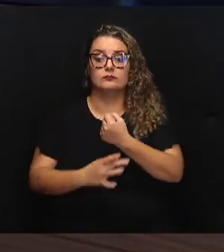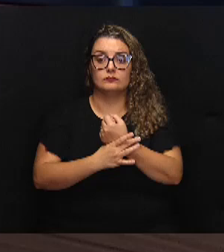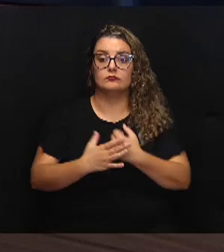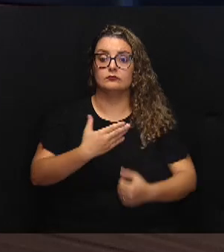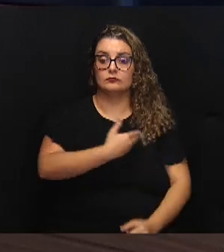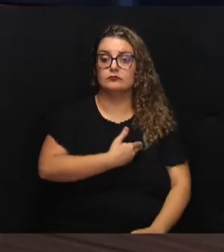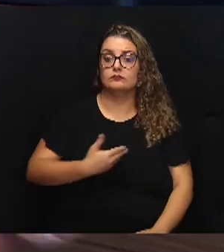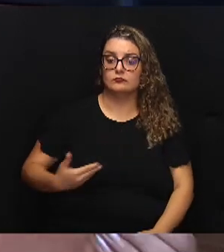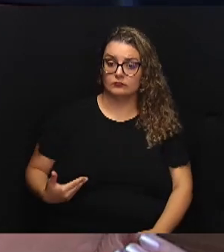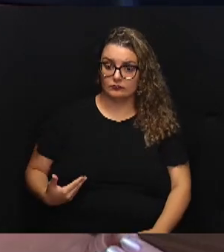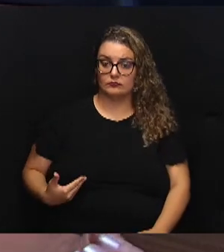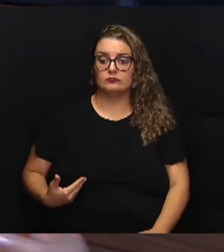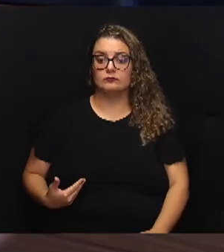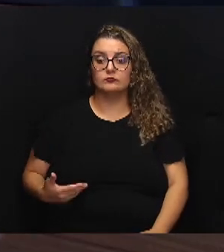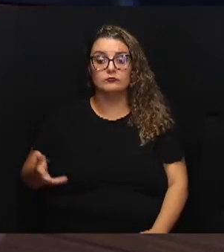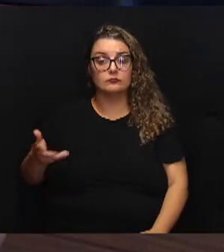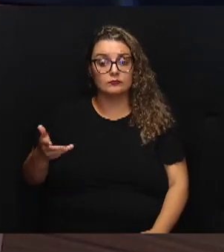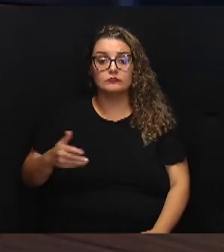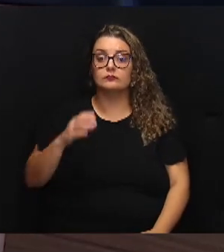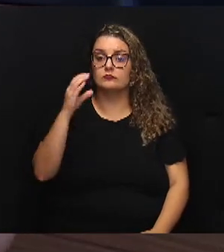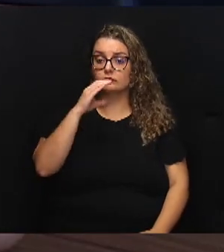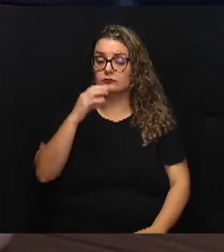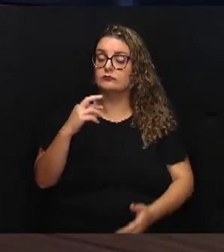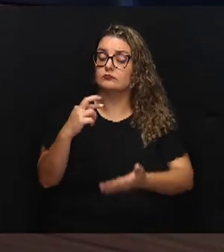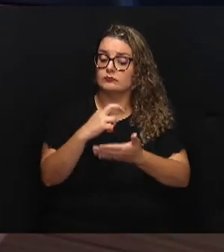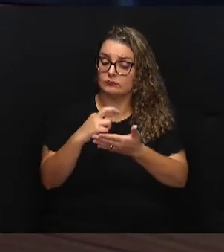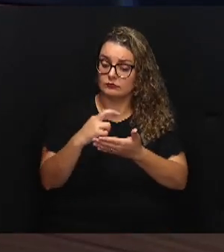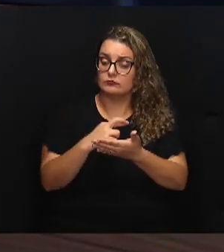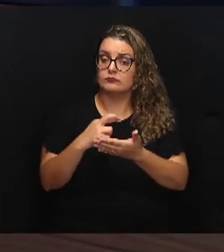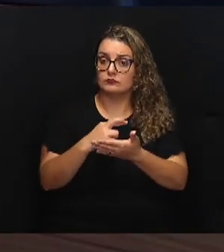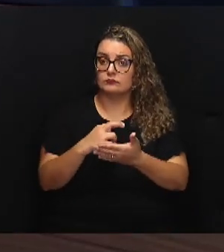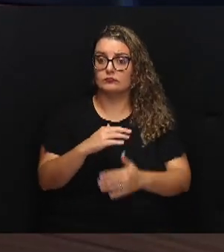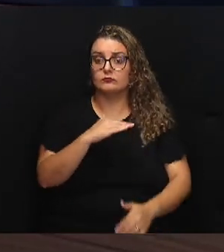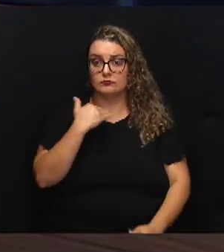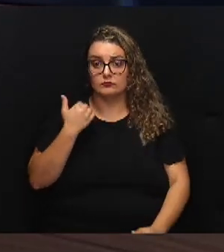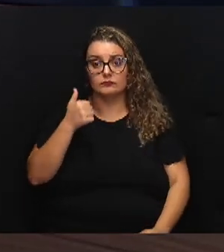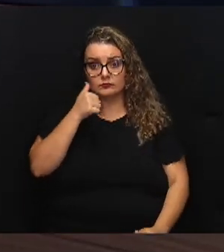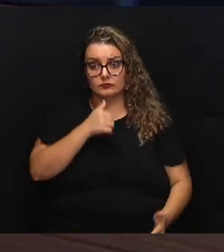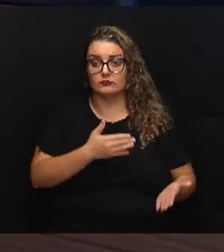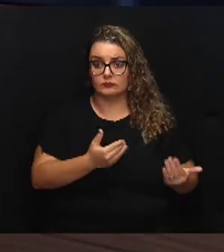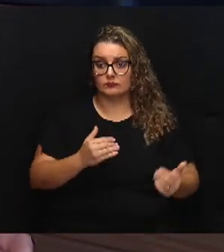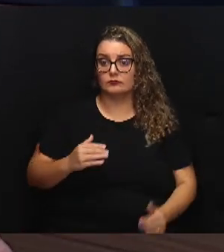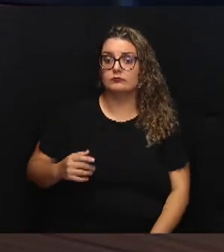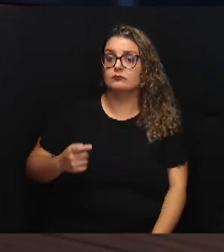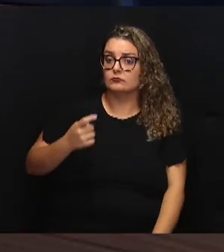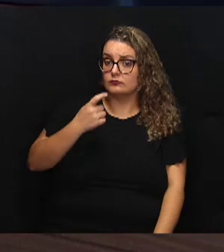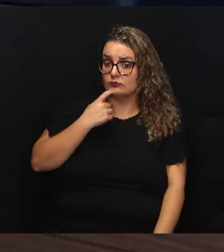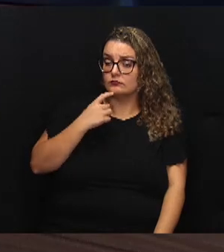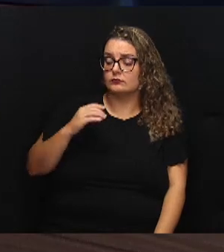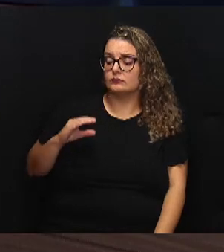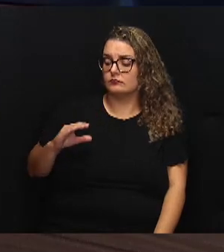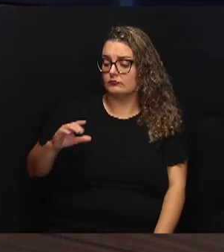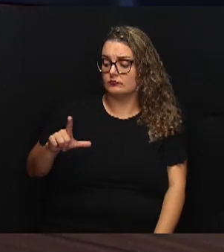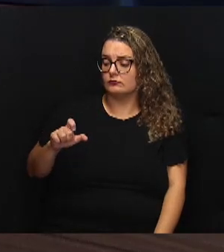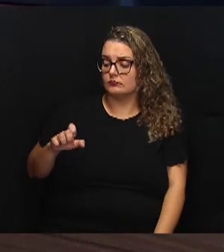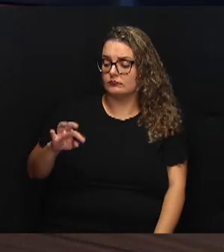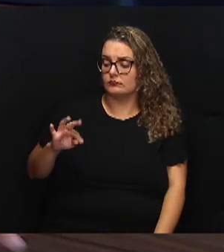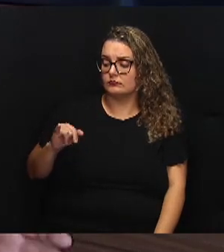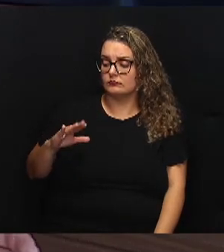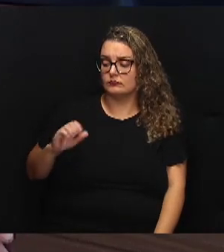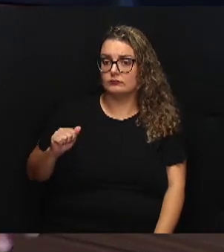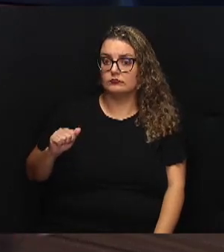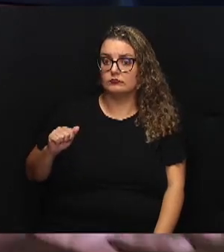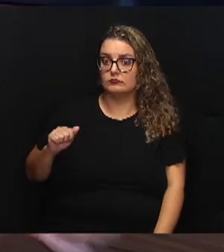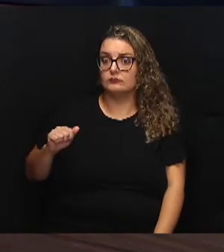Pública pela celeridade na investigação da morte da jovem campineira Letícia Moreira Barbosa,